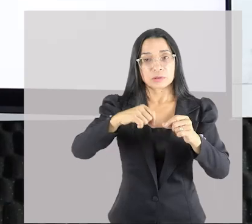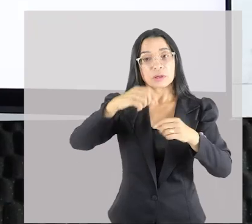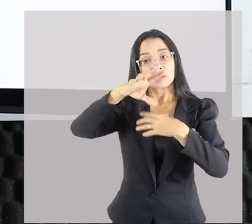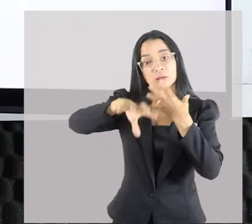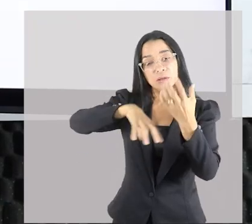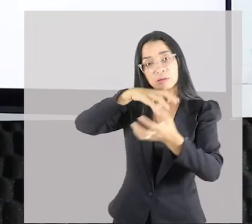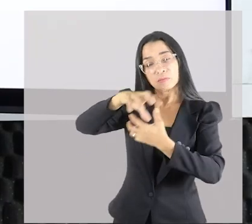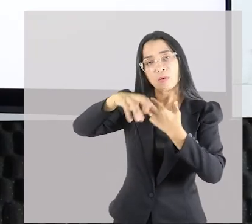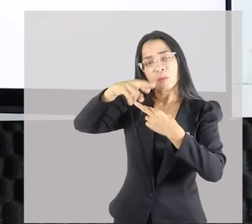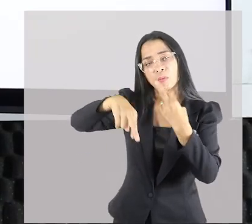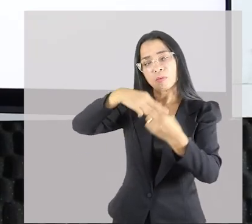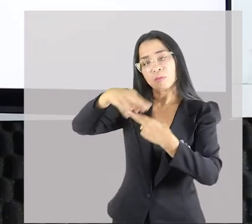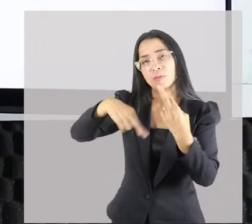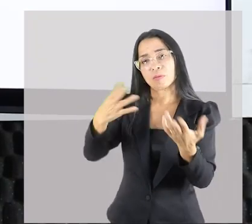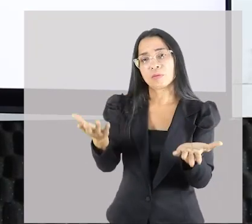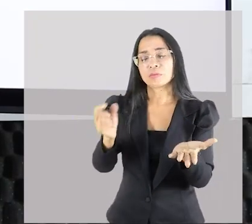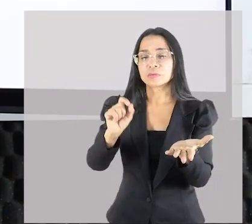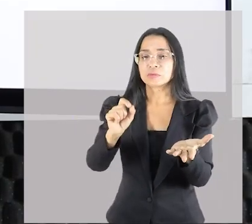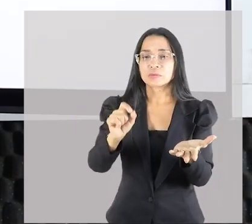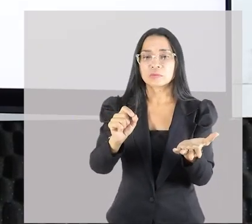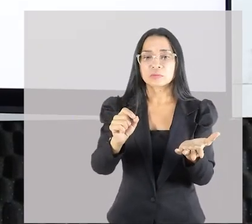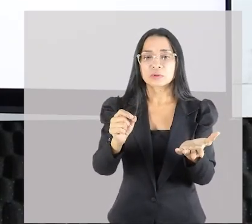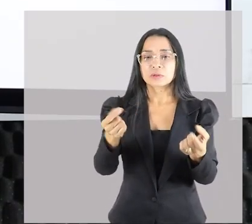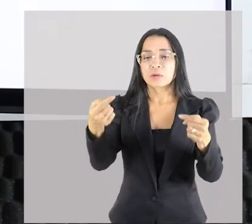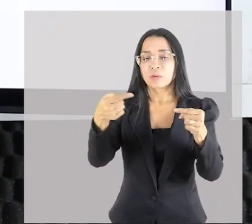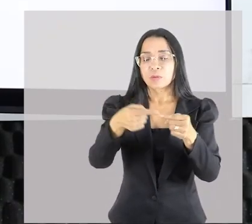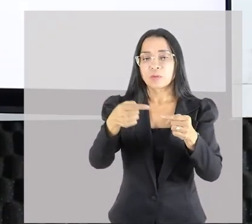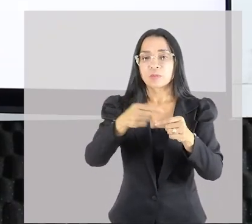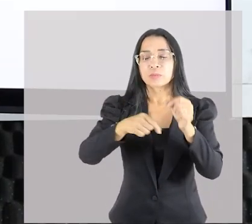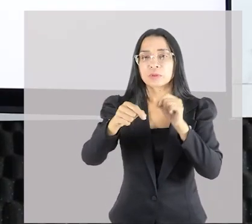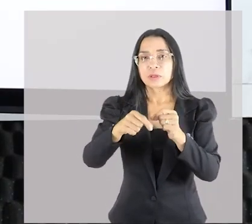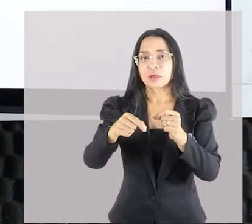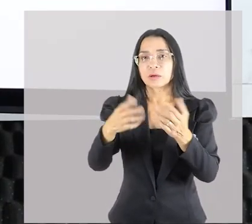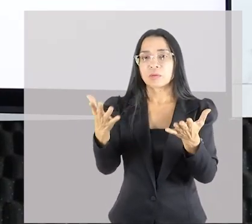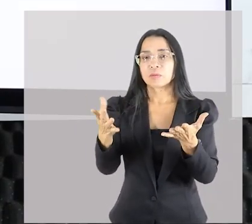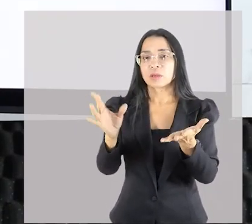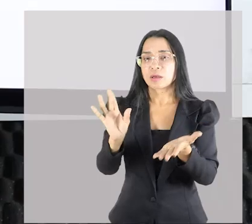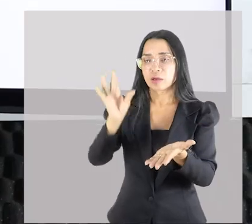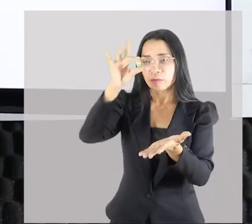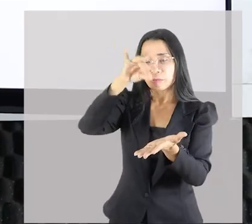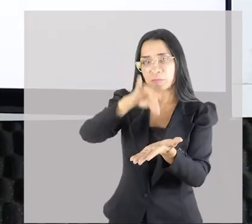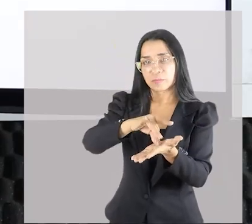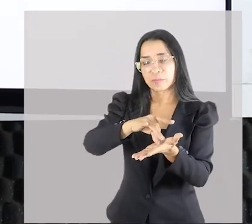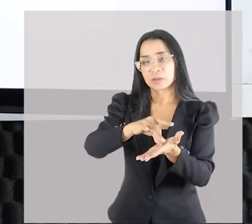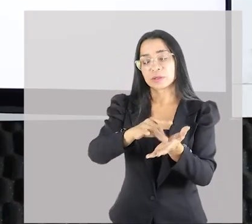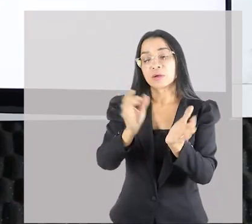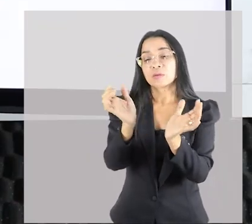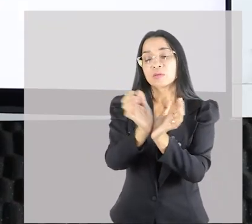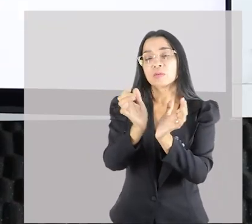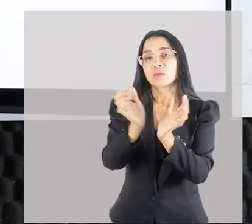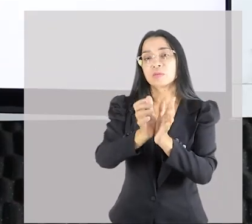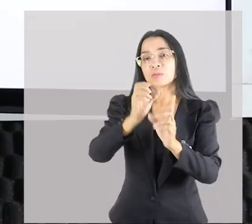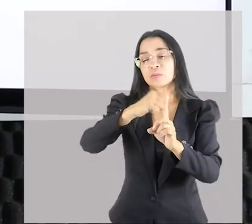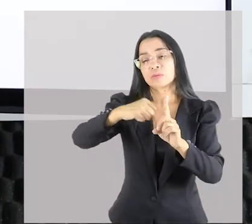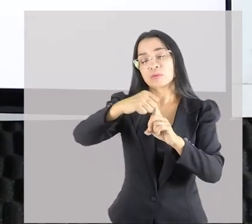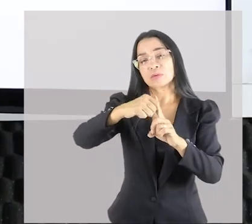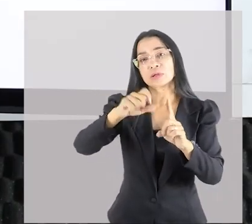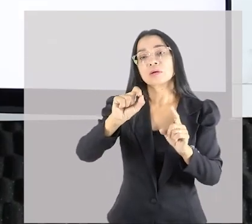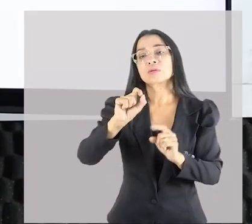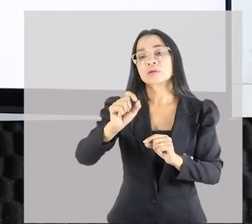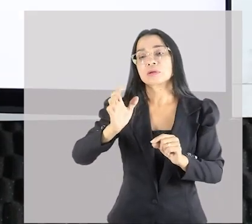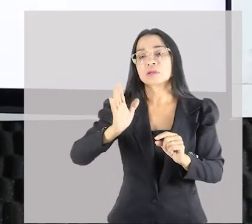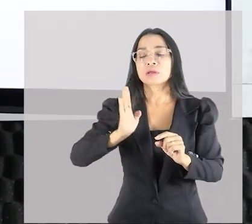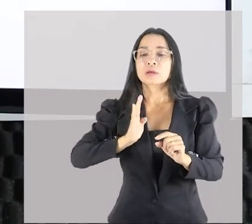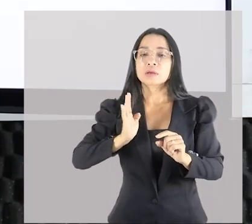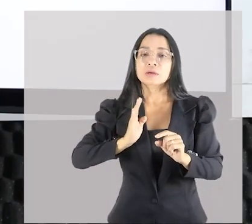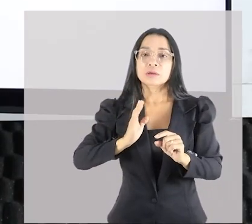processo, claro, de cada vez mais afirmação de uma classe social, que era a burguesia, e cada vez menos o poder da